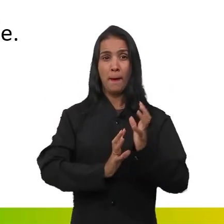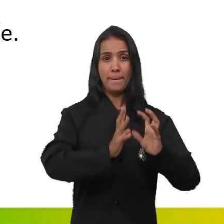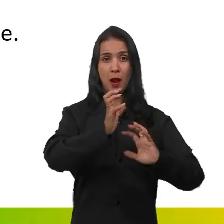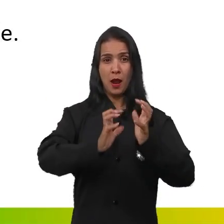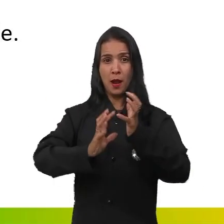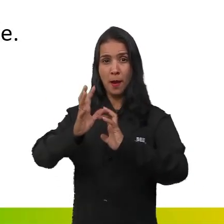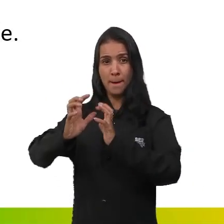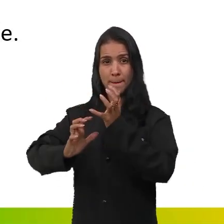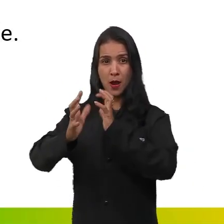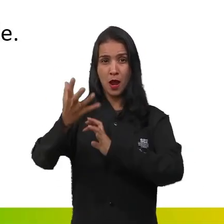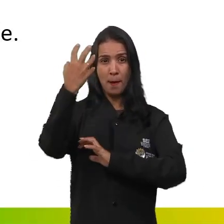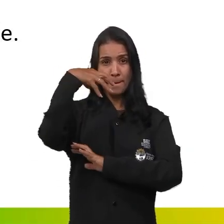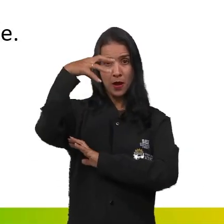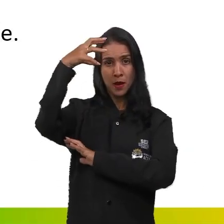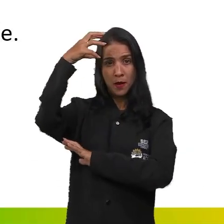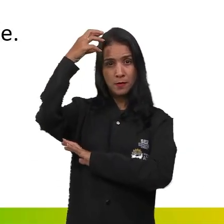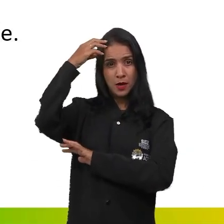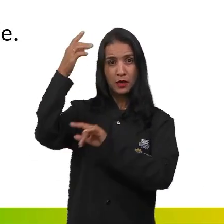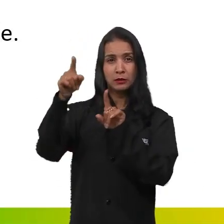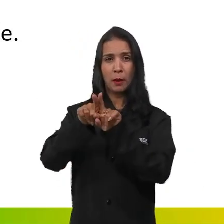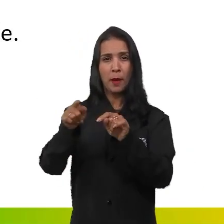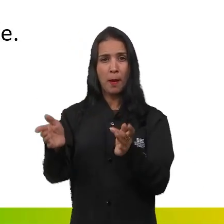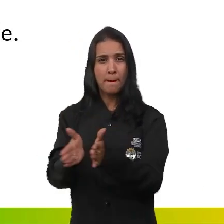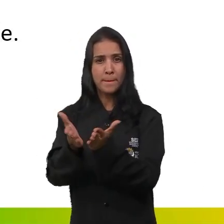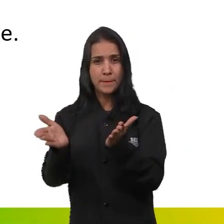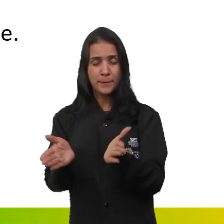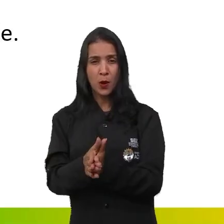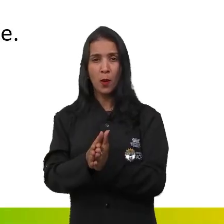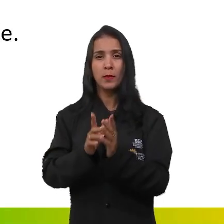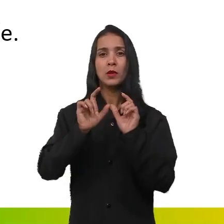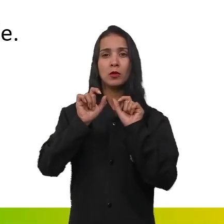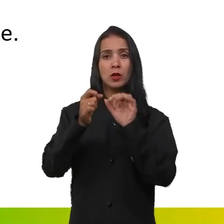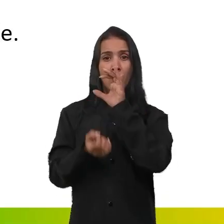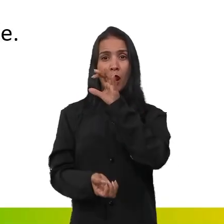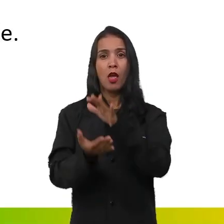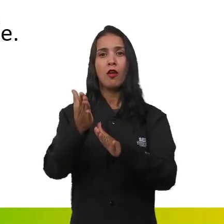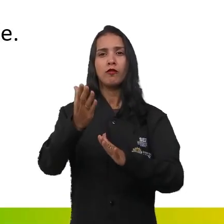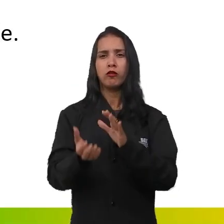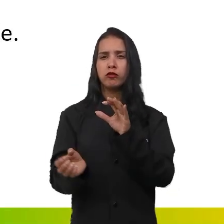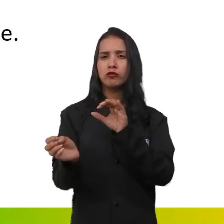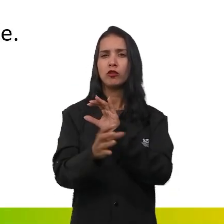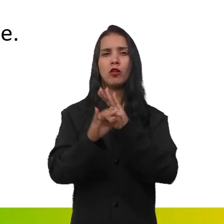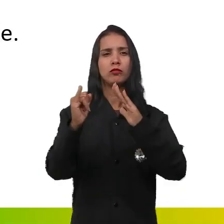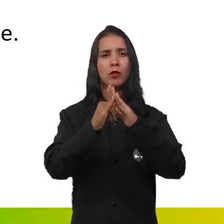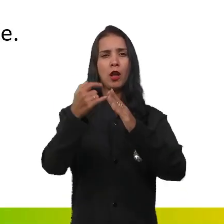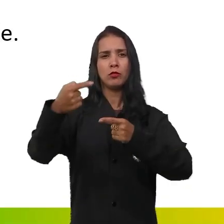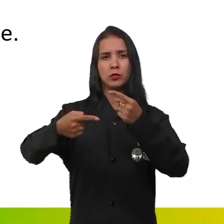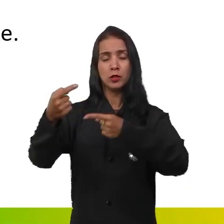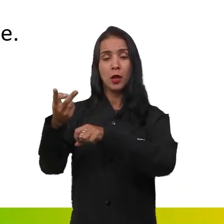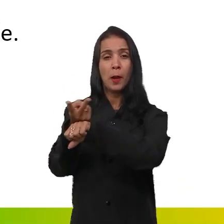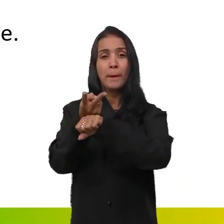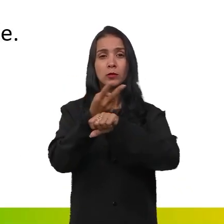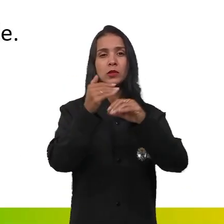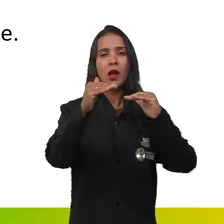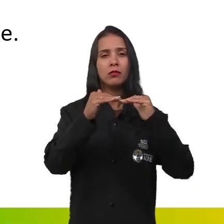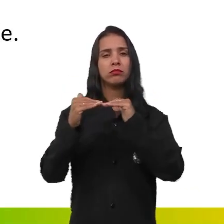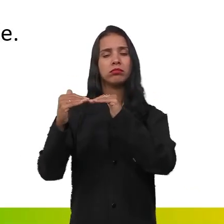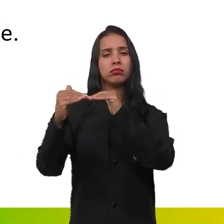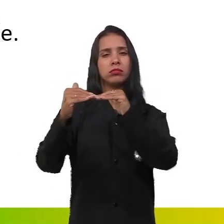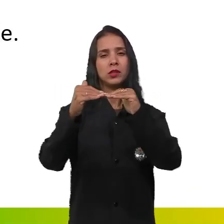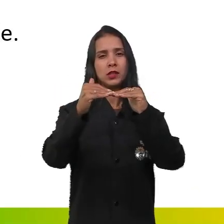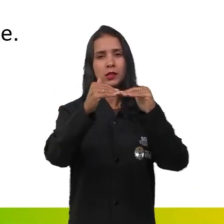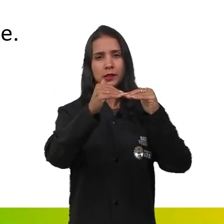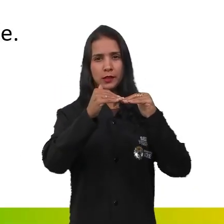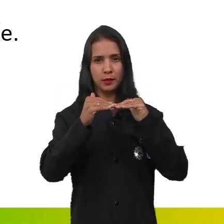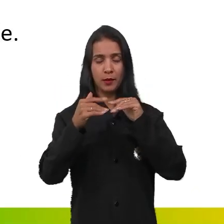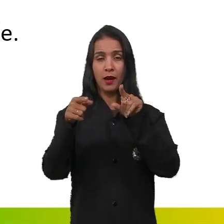novas instituições políticas que buscavam equilibrar o poder e garantir maior participação popular. Foi nesse contexto